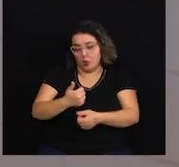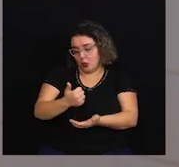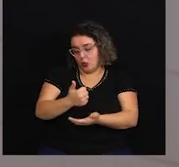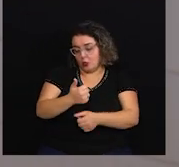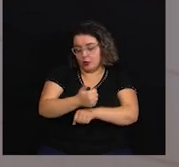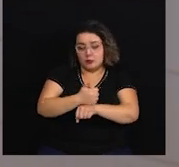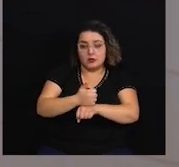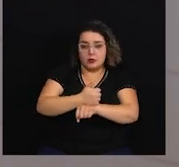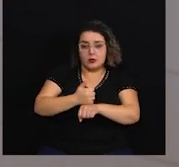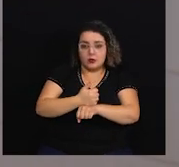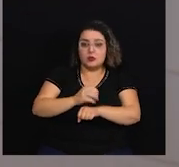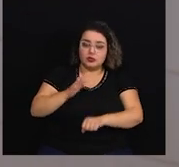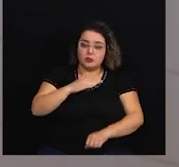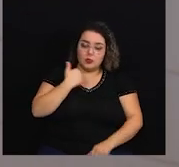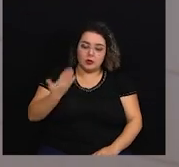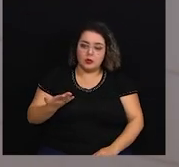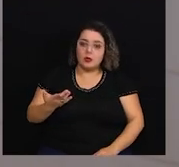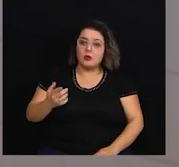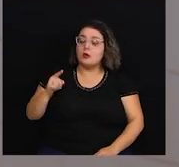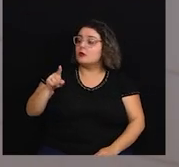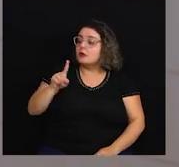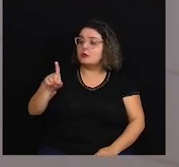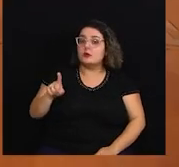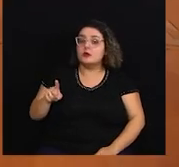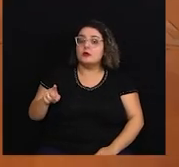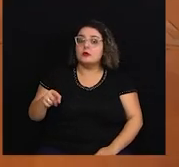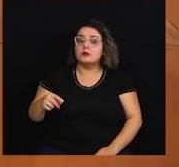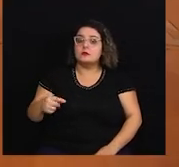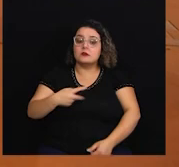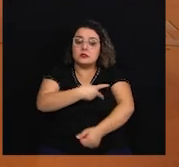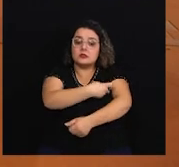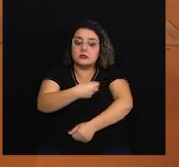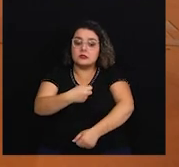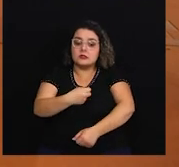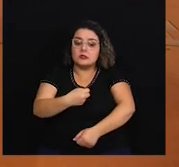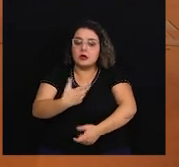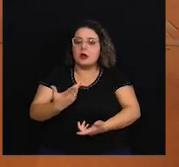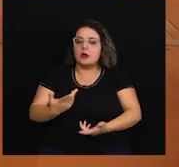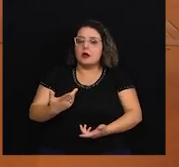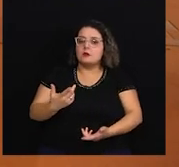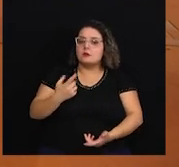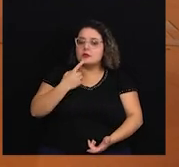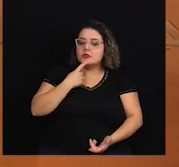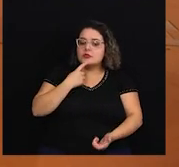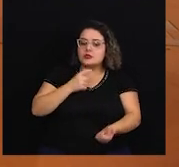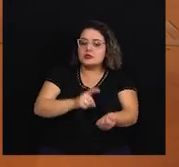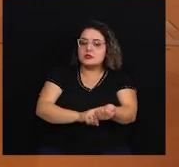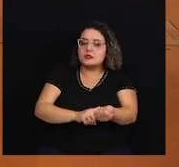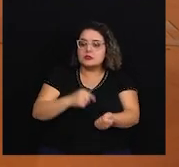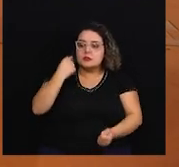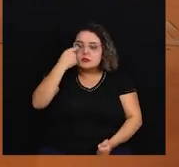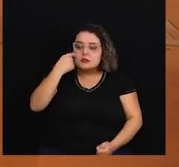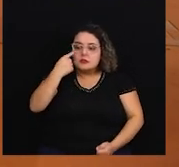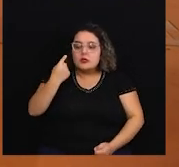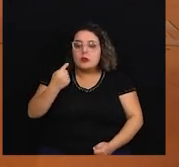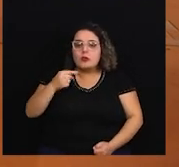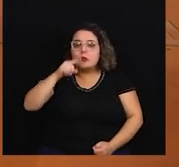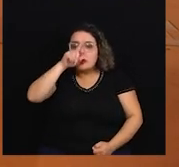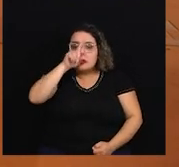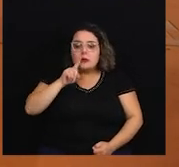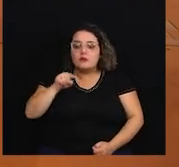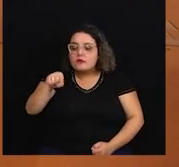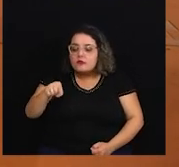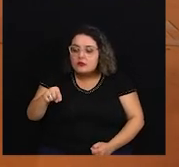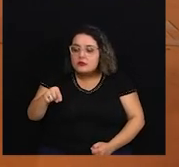falou assim não você não vai não você vai fazer exame sério você tá coisa parte de seu olho tá muito amarelo e eu falo se é nele não percebe você